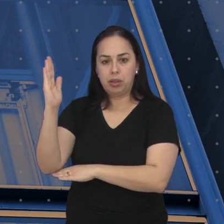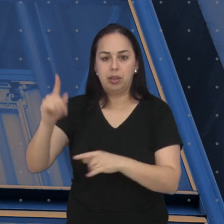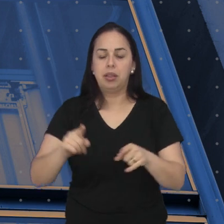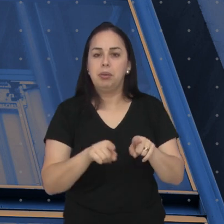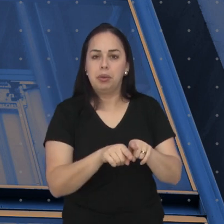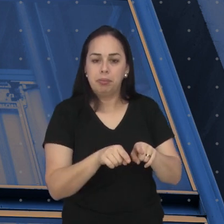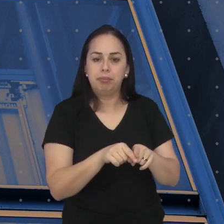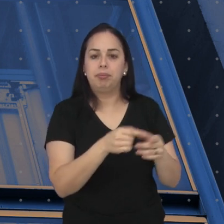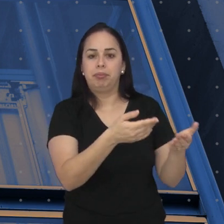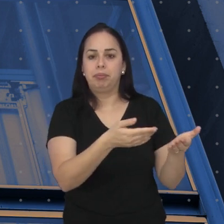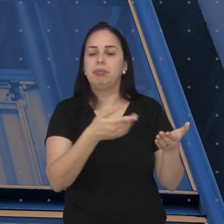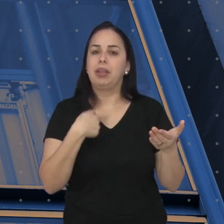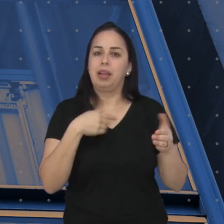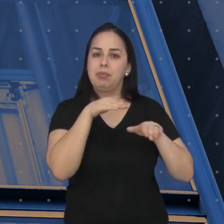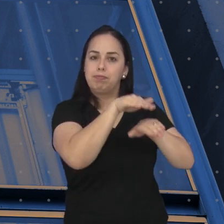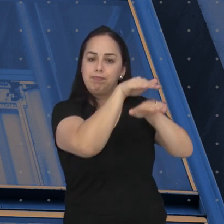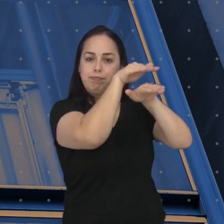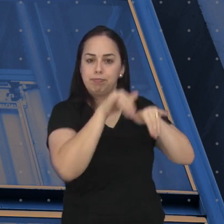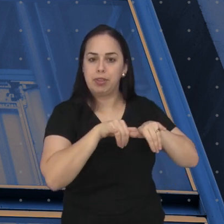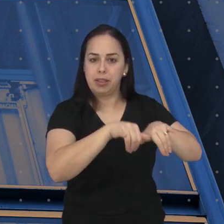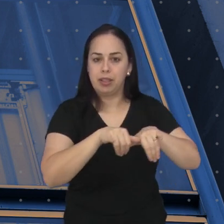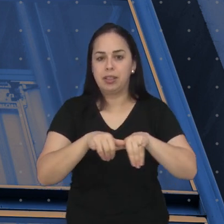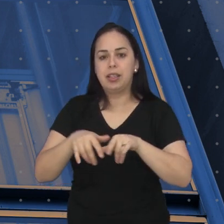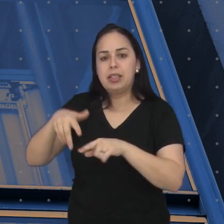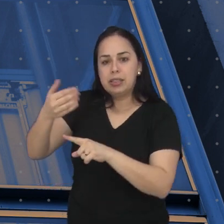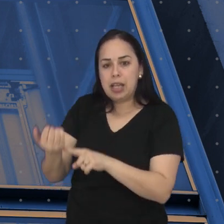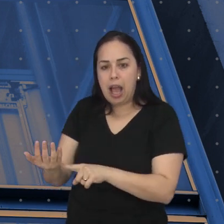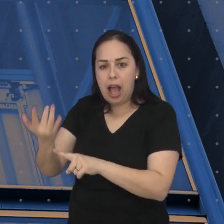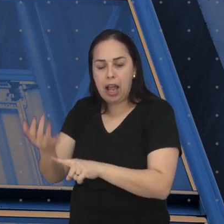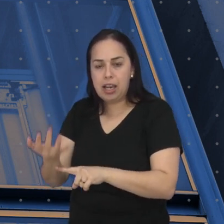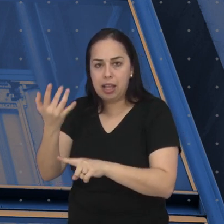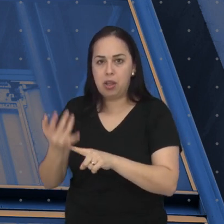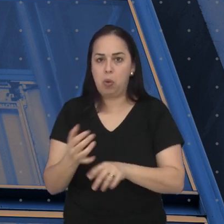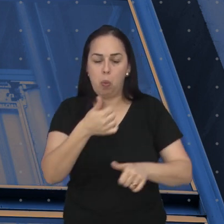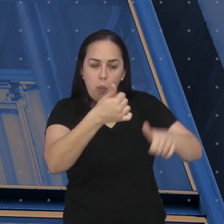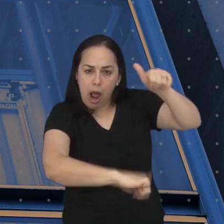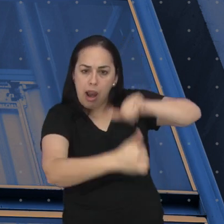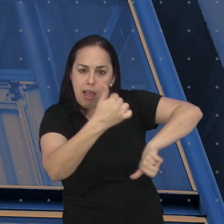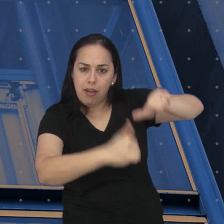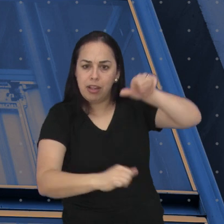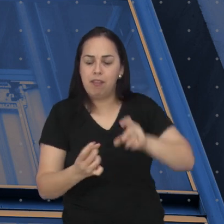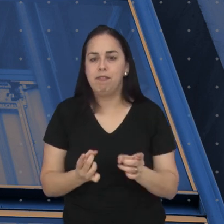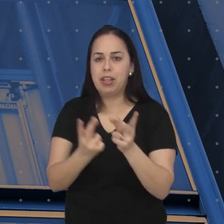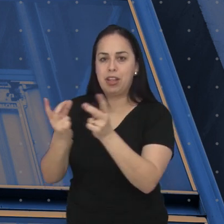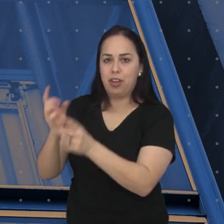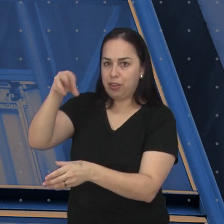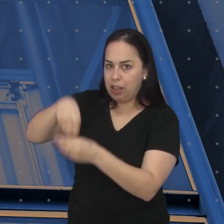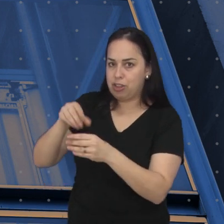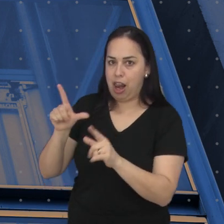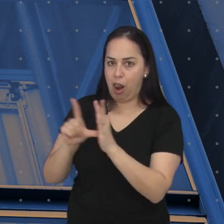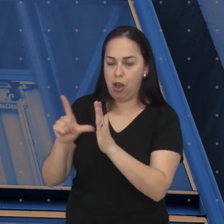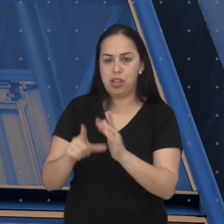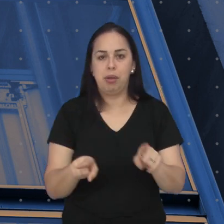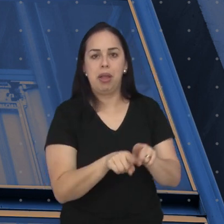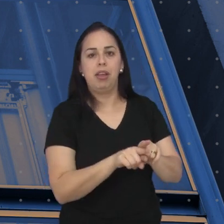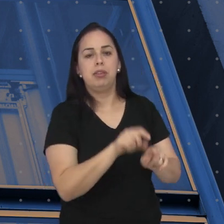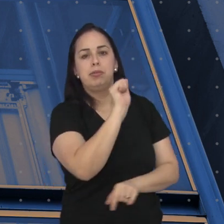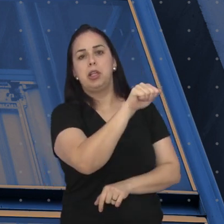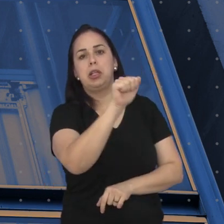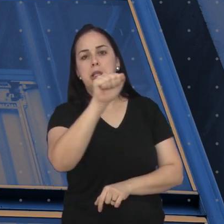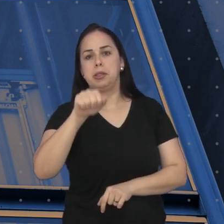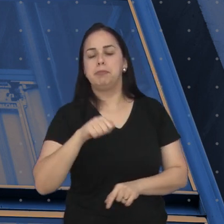para supermercados, serralheiro, supervisor de qualidade, técnico de serviços, vendedor interno e vendedor porta